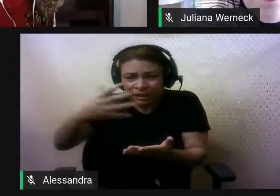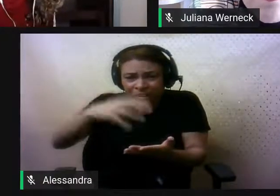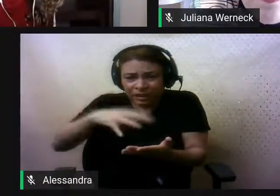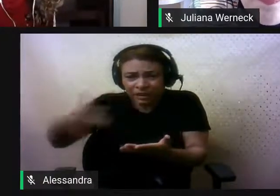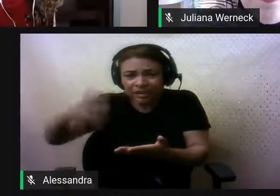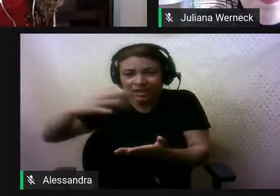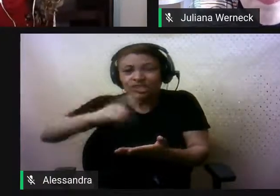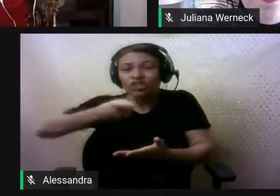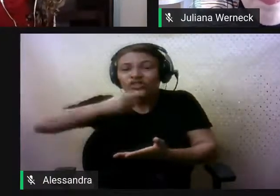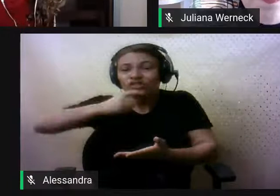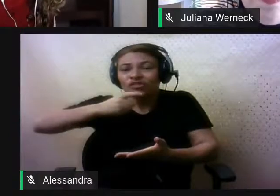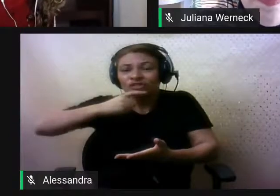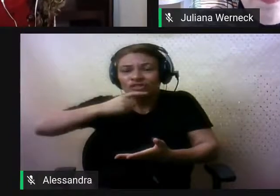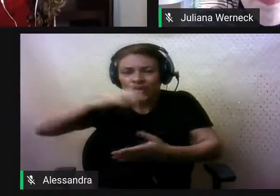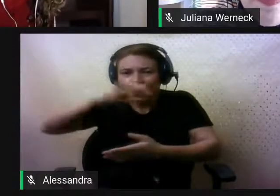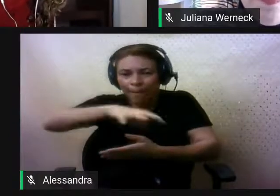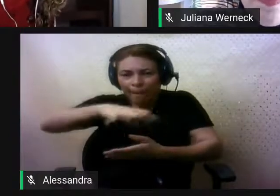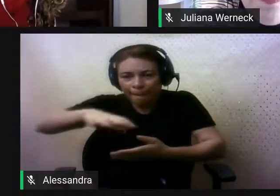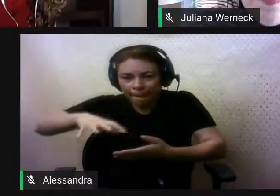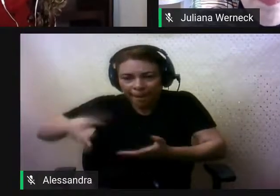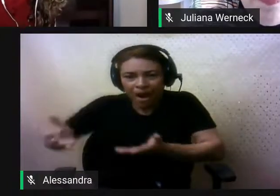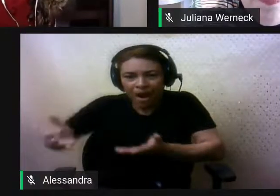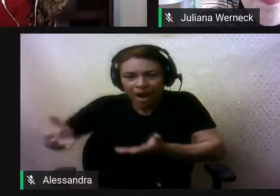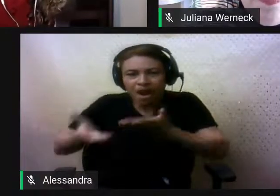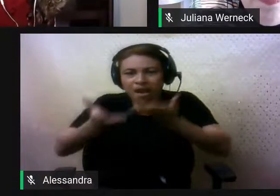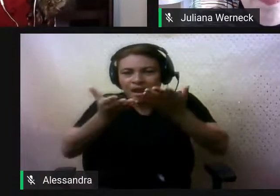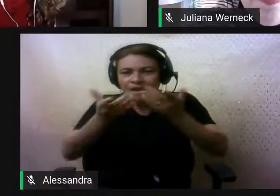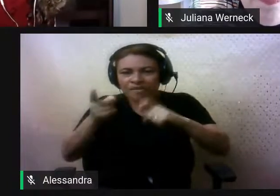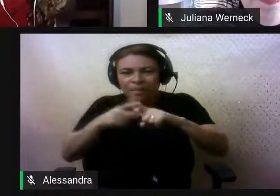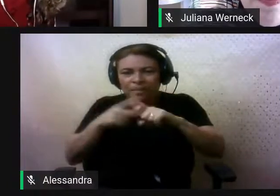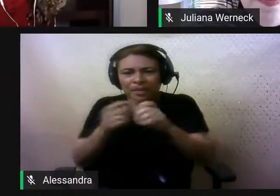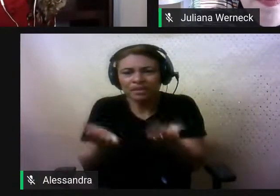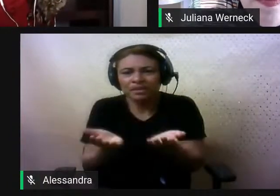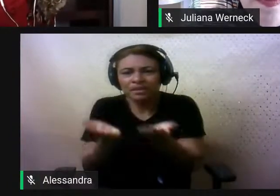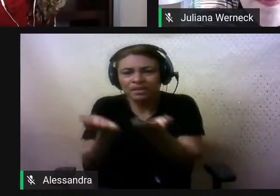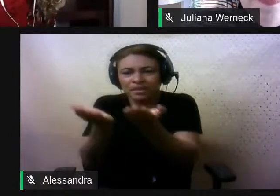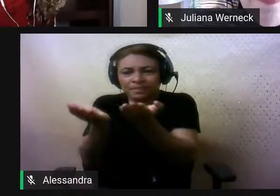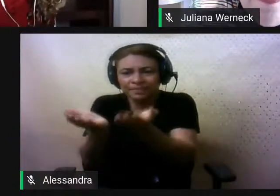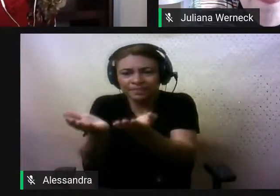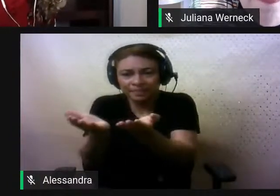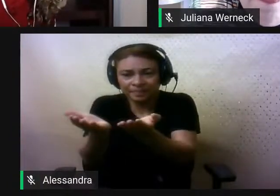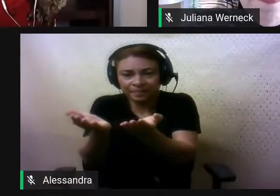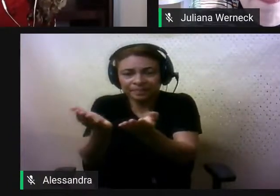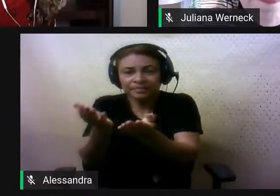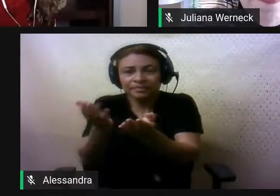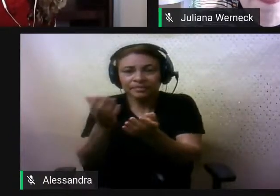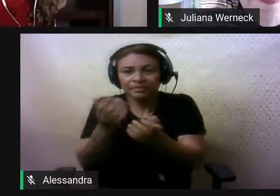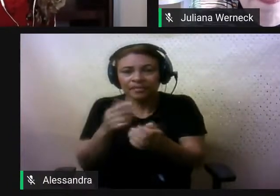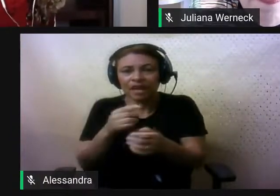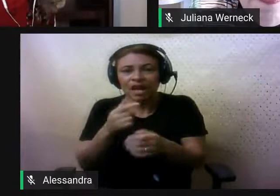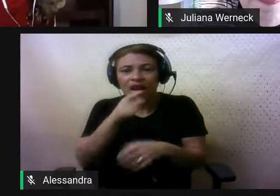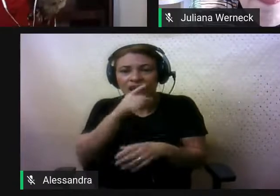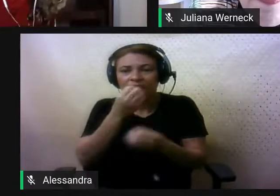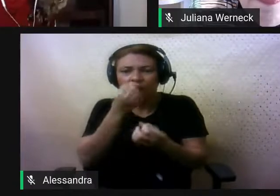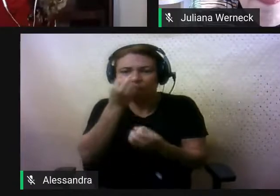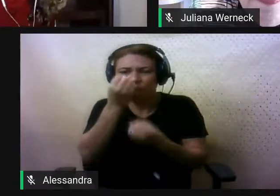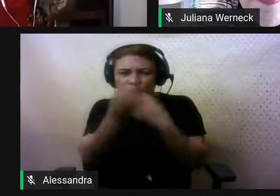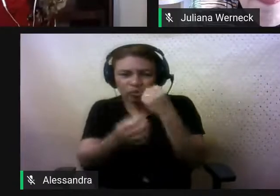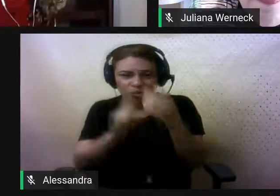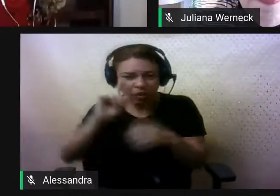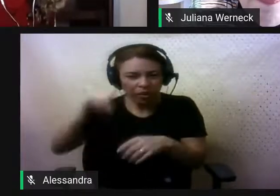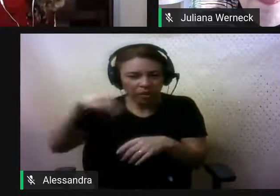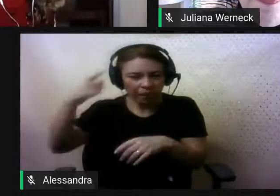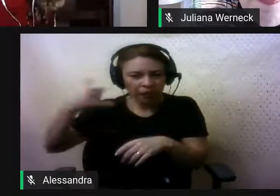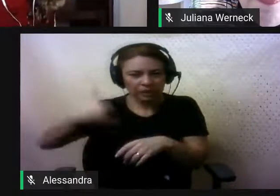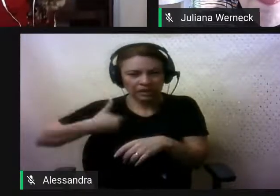para o hospital para os médicos tentarem recolocar. Quando ela me contou que ela fez isso, eu falei, mãe, eu já tinha uns 14 anos quando